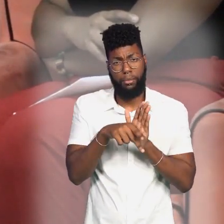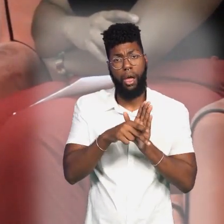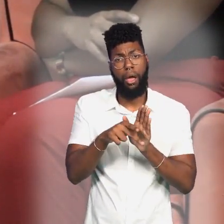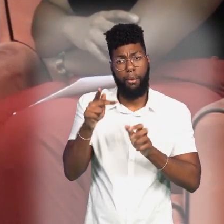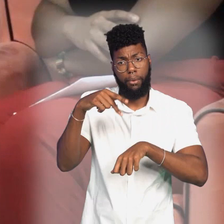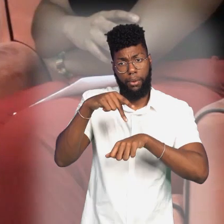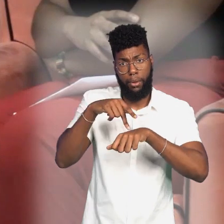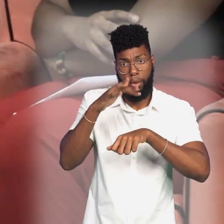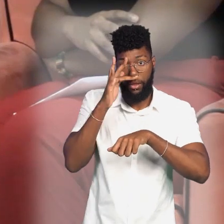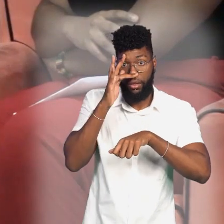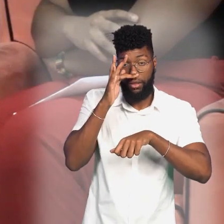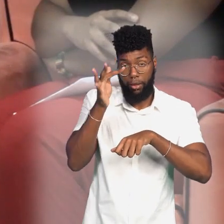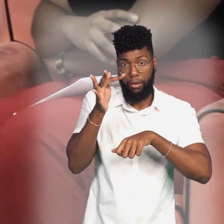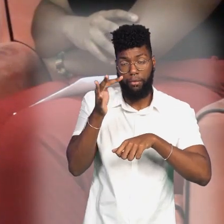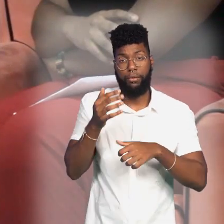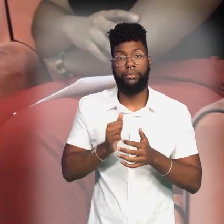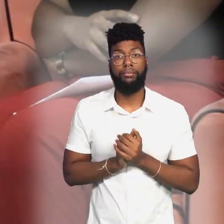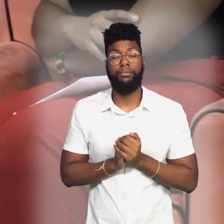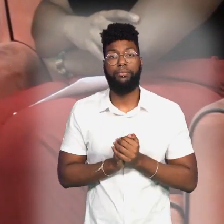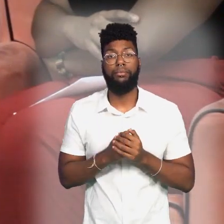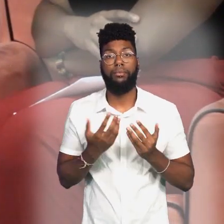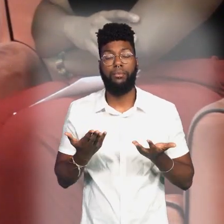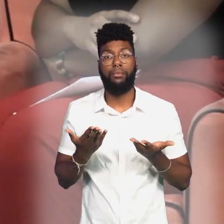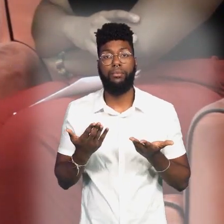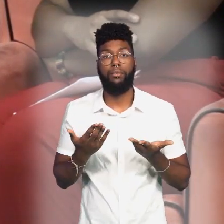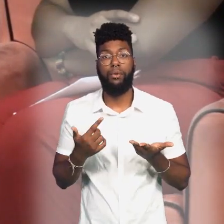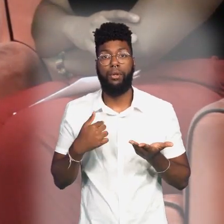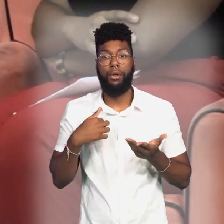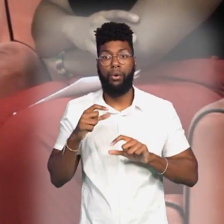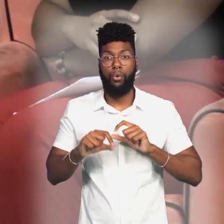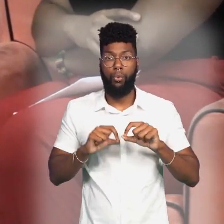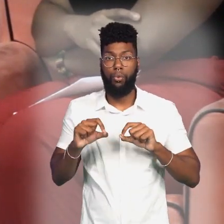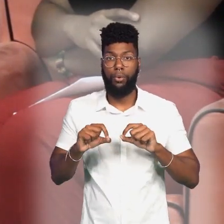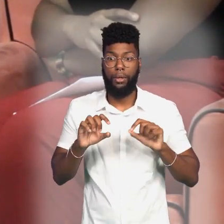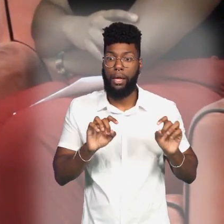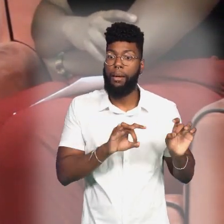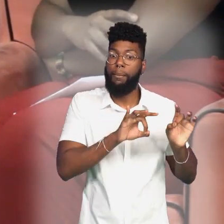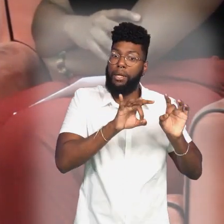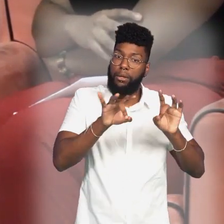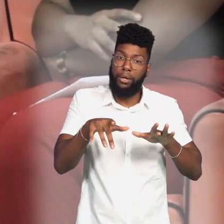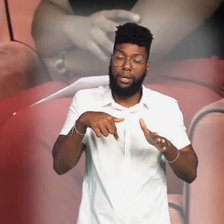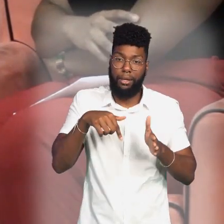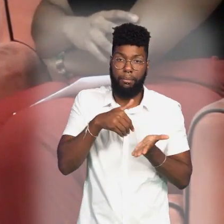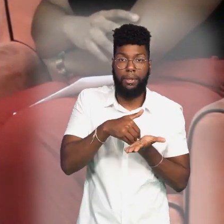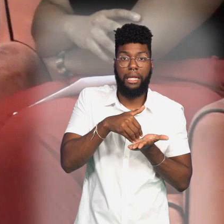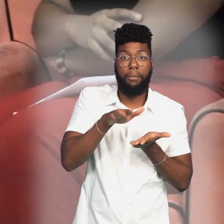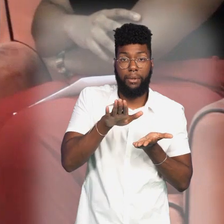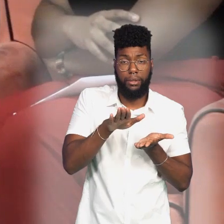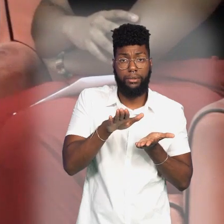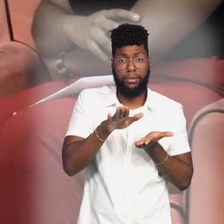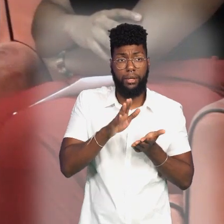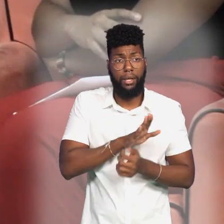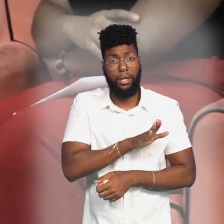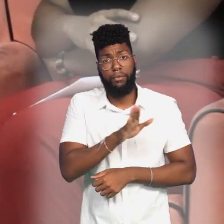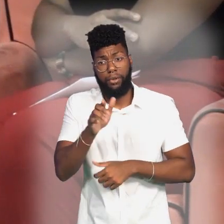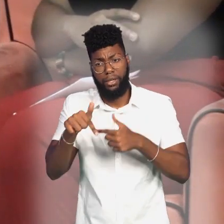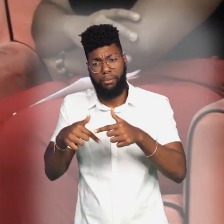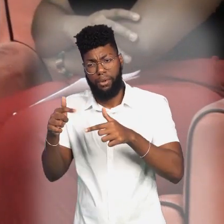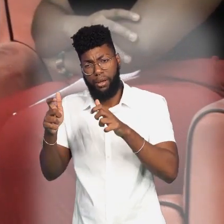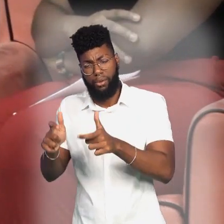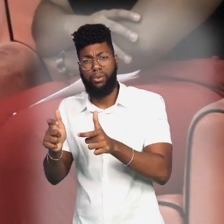E quando entrou o Clube Med, eu me desliguei, fui trabalhar no Clube Med. E isso fez